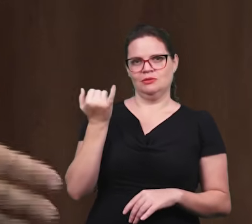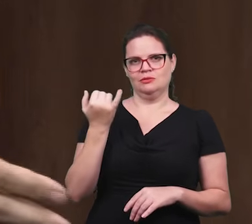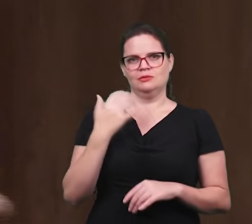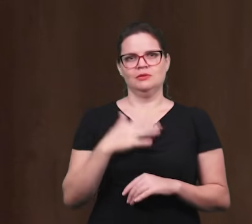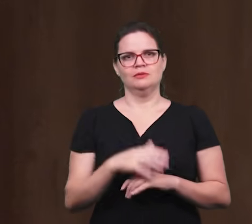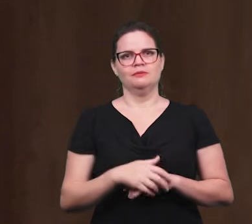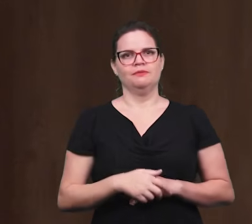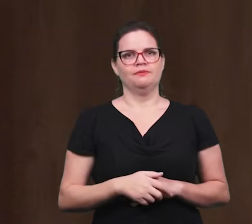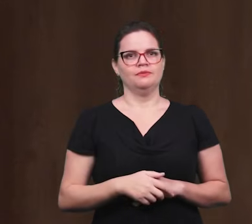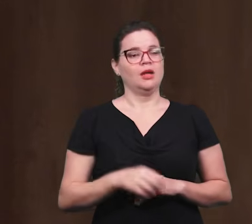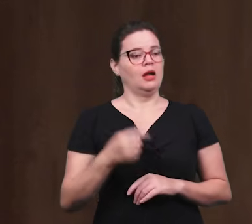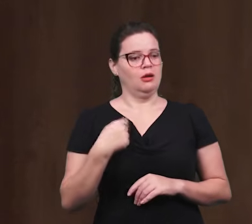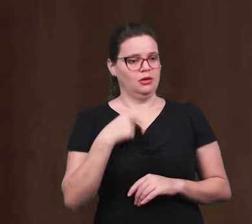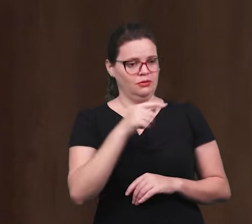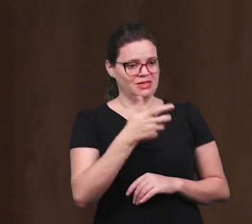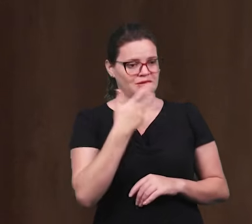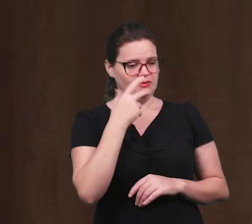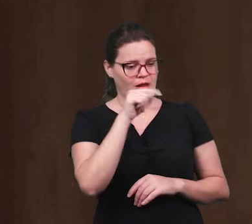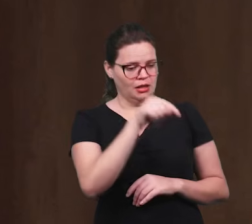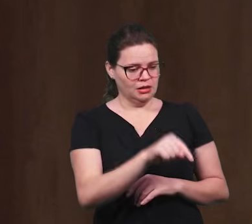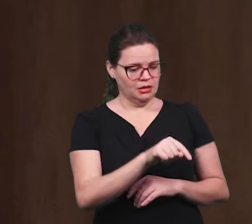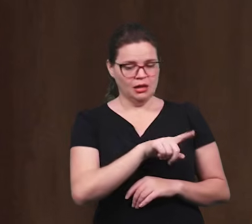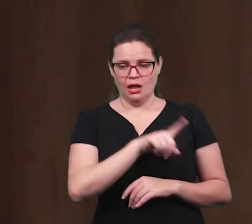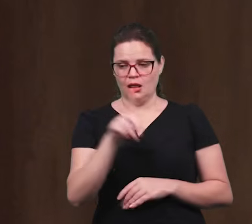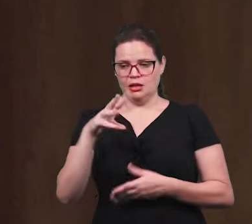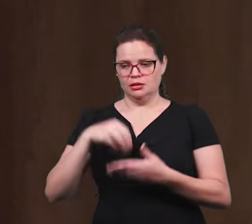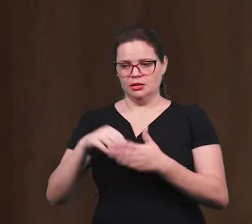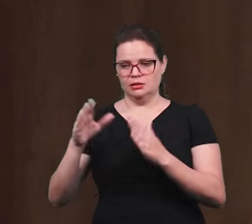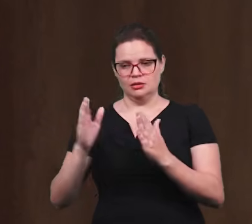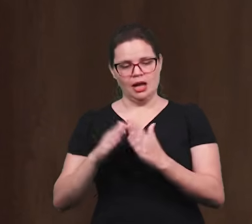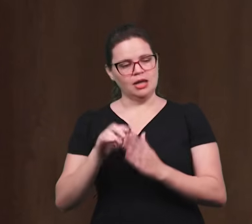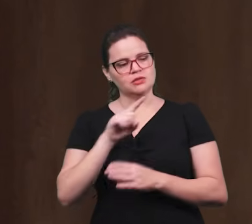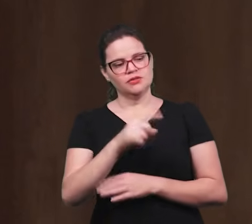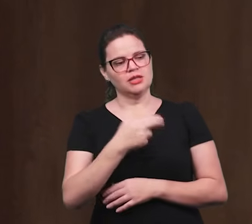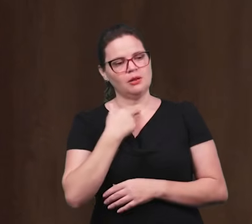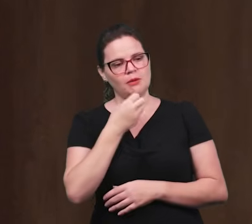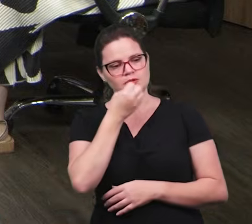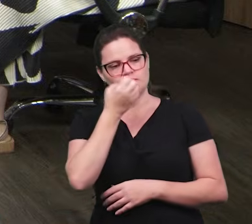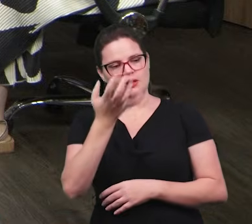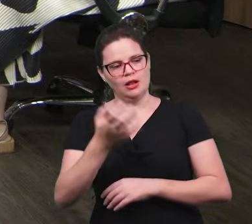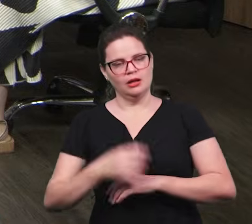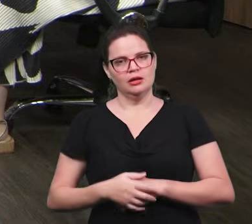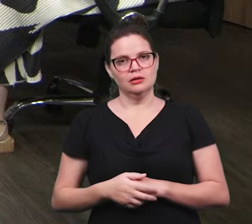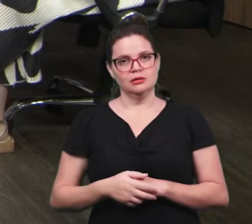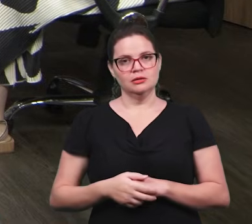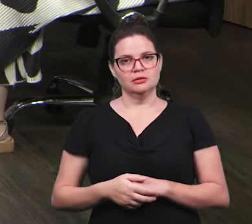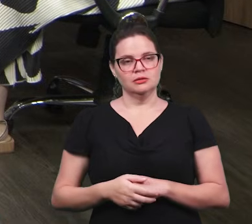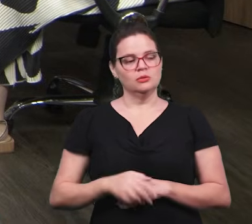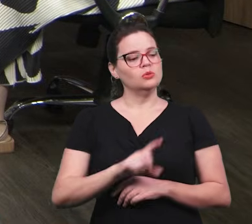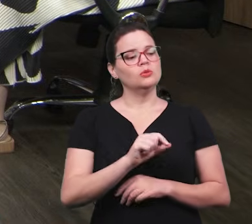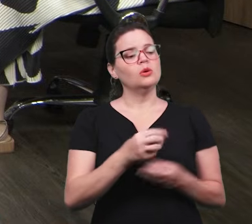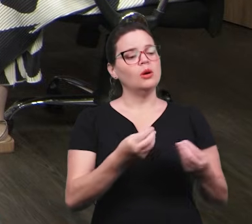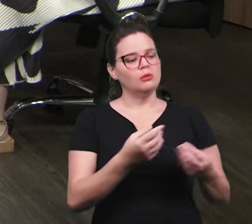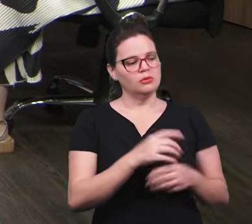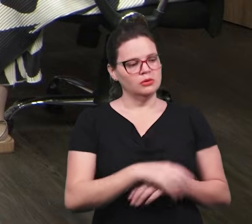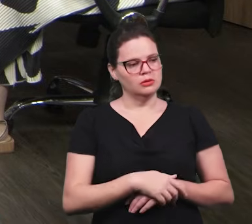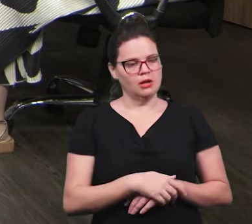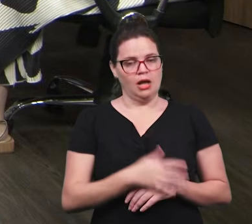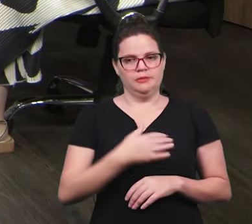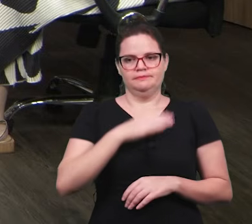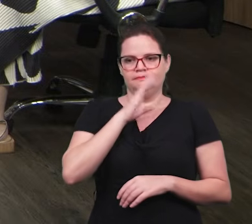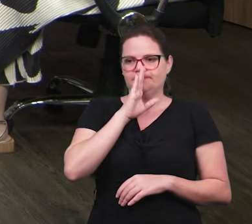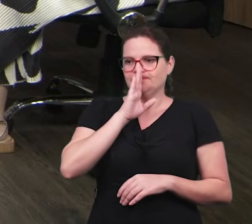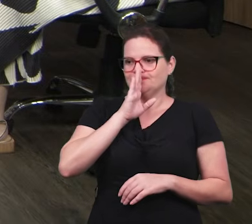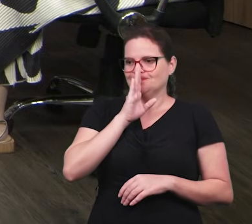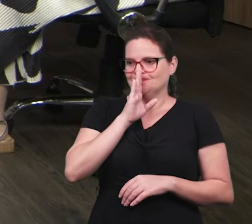você fala aqui, você não pode falar em casa? Que história é essa? A boca fala e o coração está cheio. E eu passei a entender, olha,